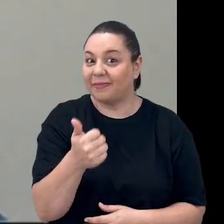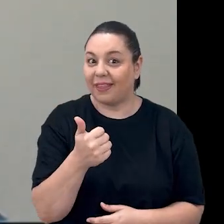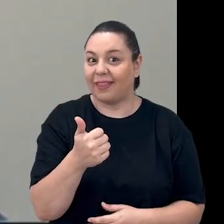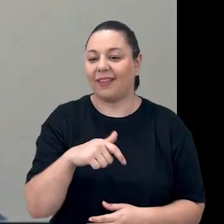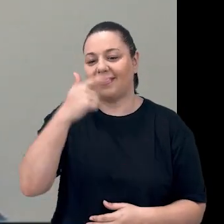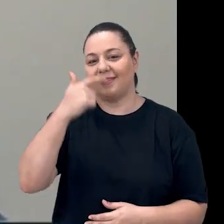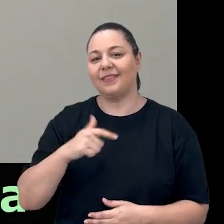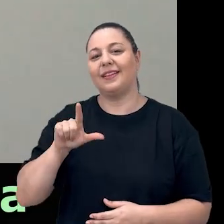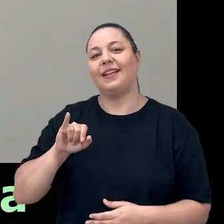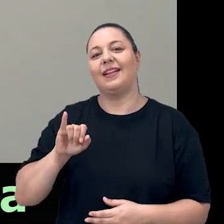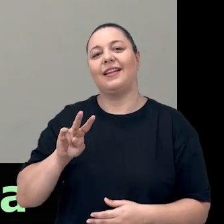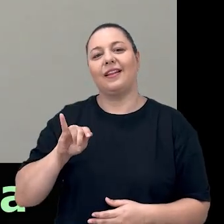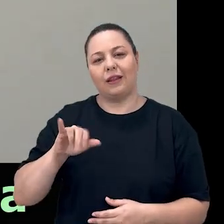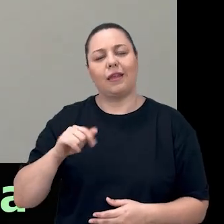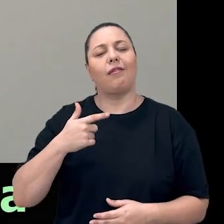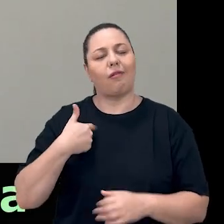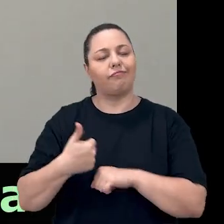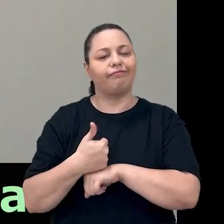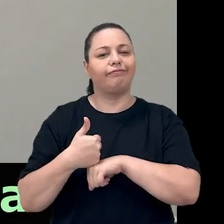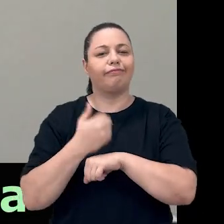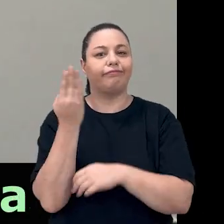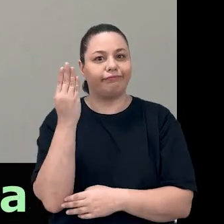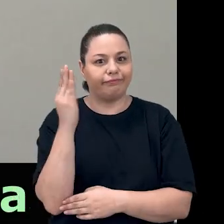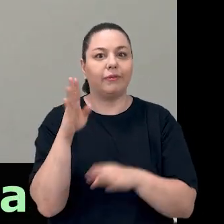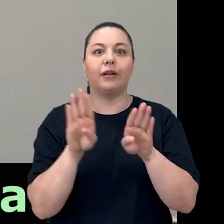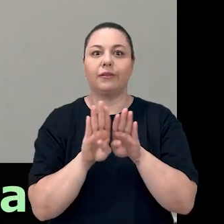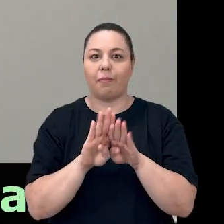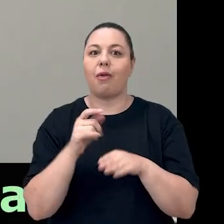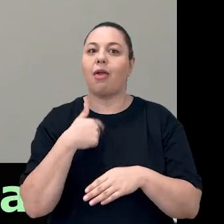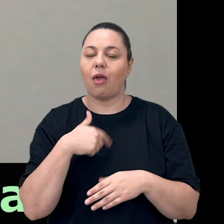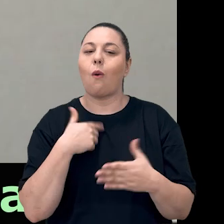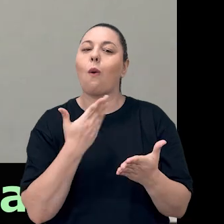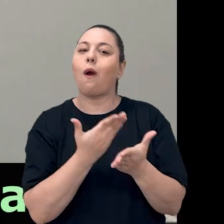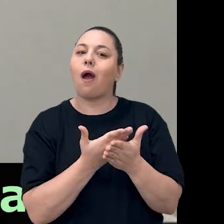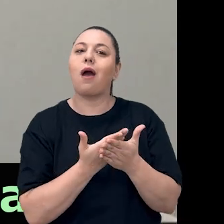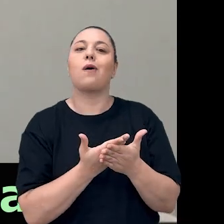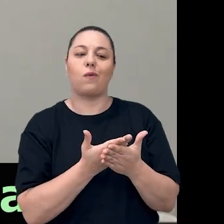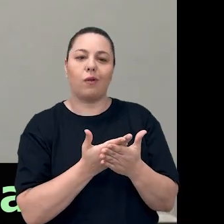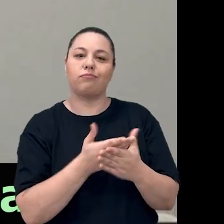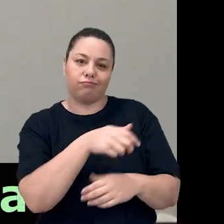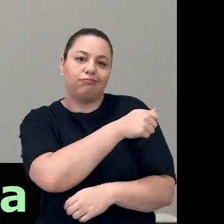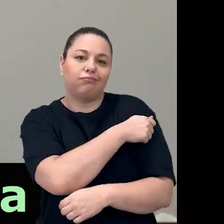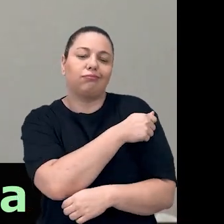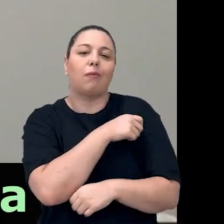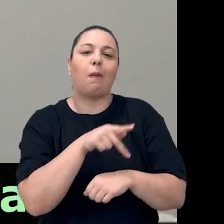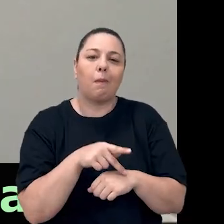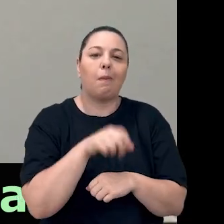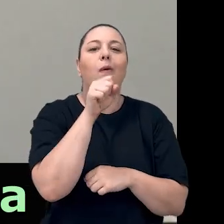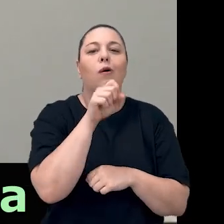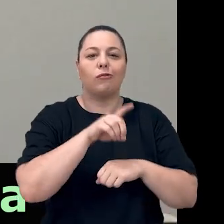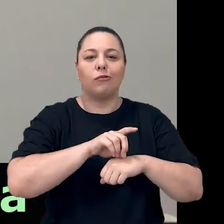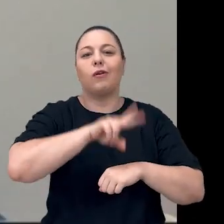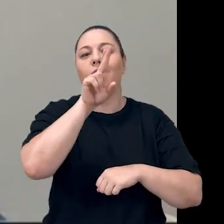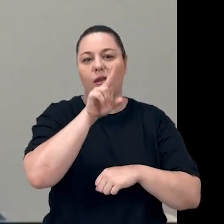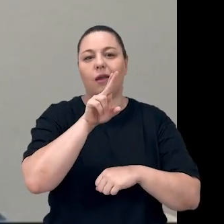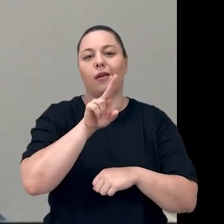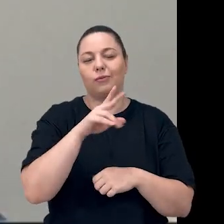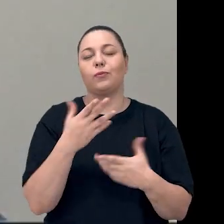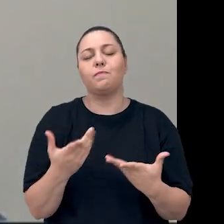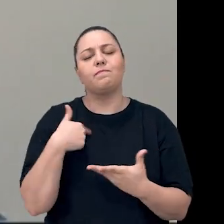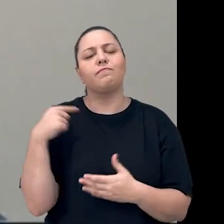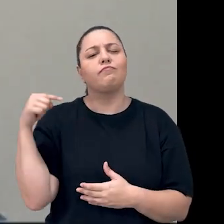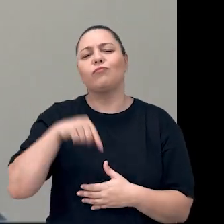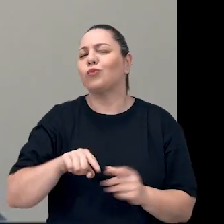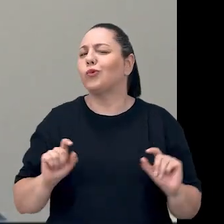Olá, pessoal, tudo bem? Me chamo Lívia Barbosa, sou bióloga e sou aluna de pós-doutorado do Laboratório de Bioquímica de Proteínas da